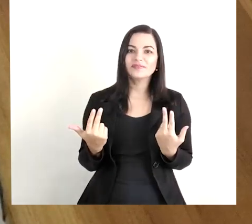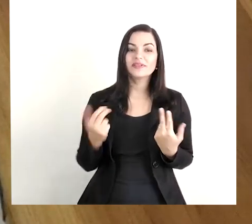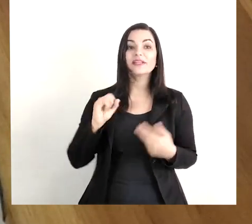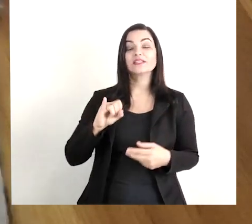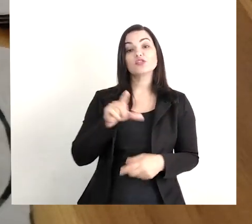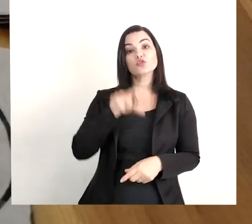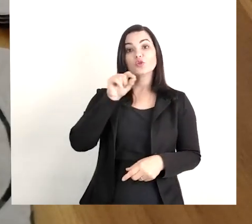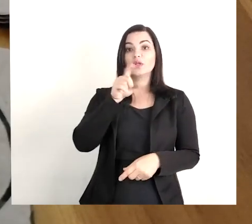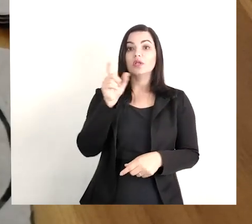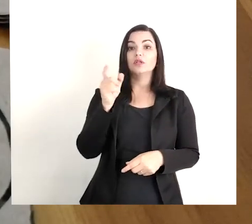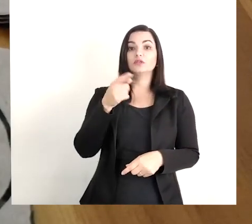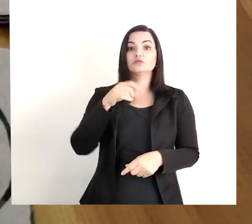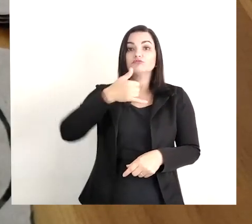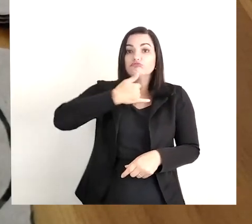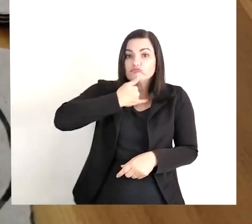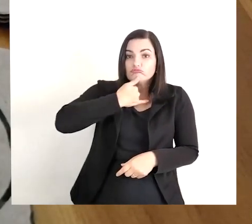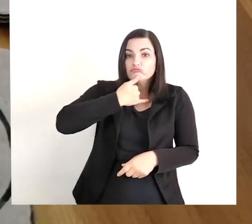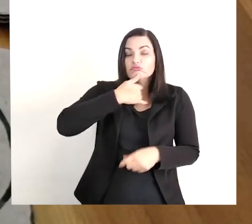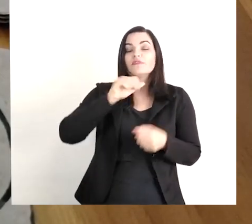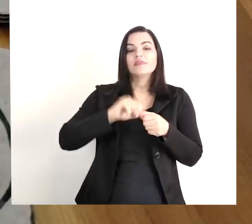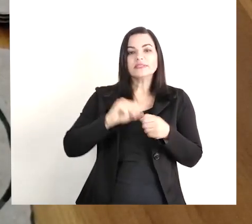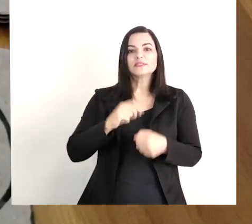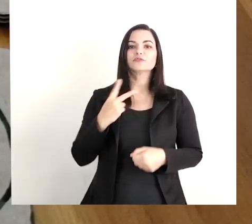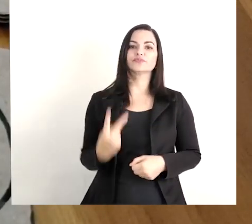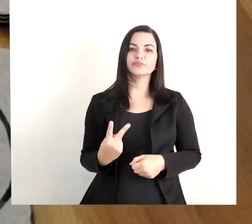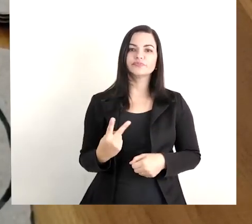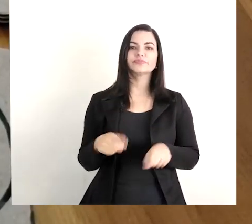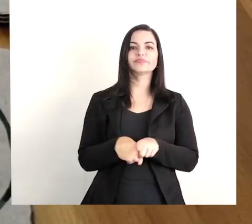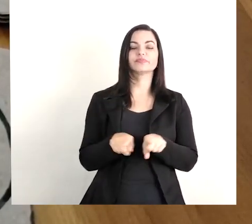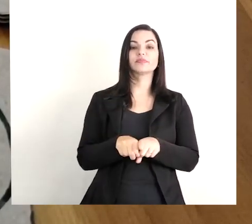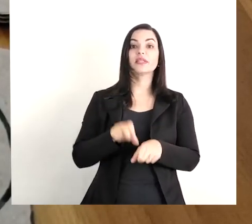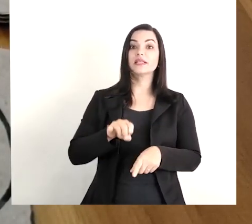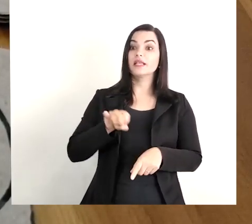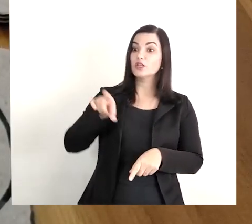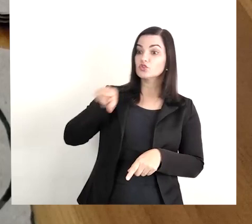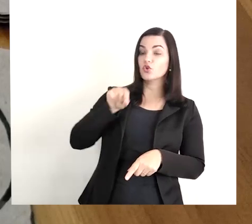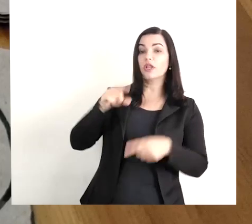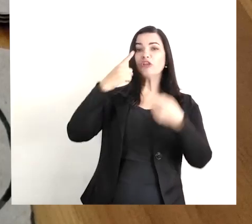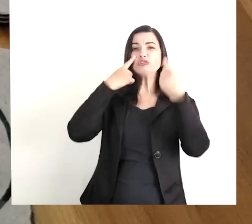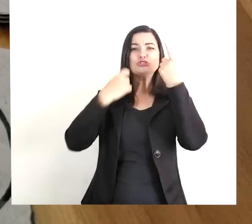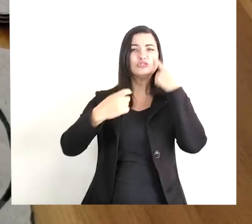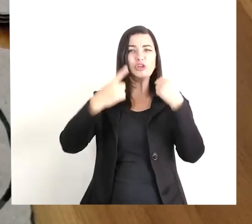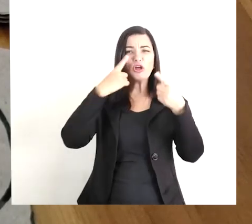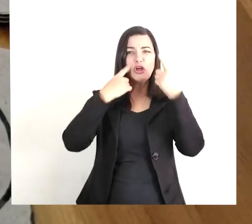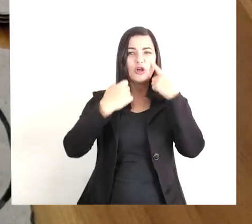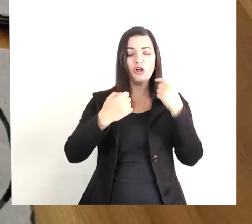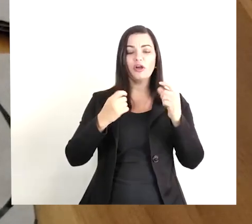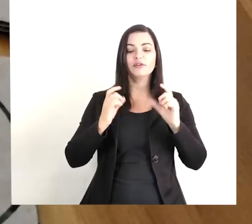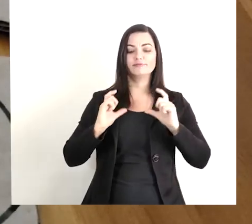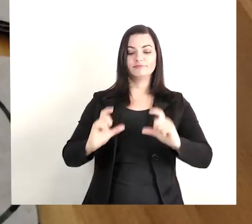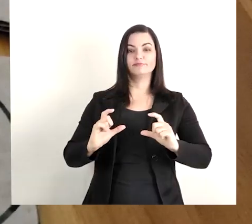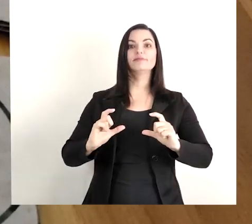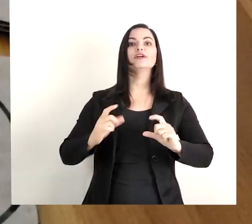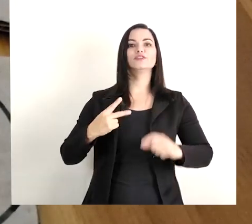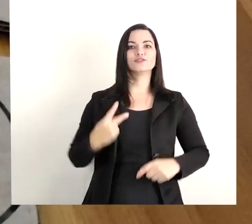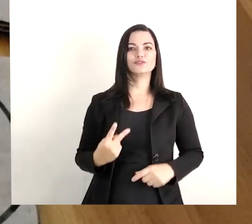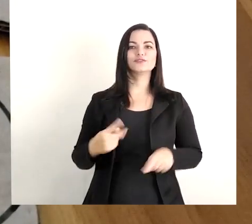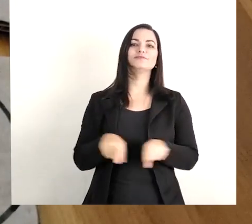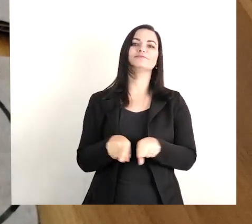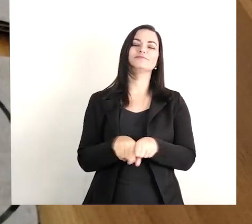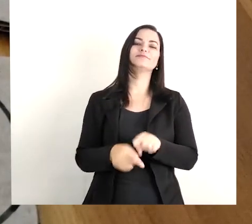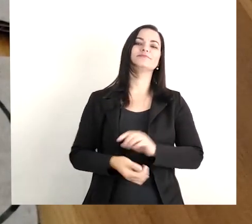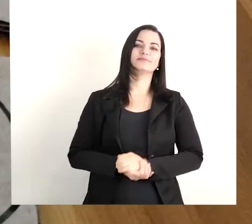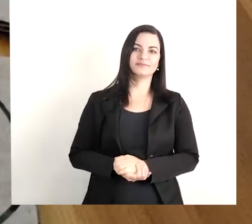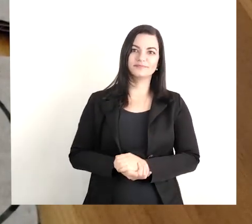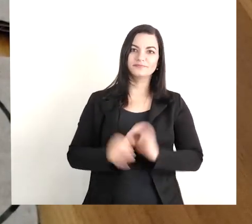triste, tem que fazer 2. Se eu escolher um emoji chorando, eu preciso fazer